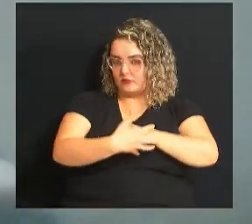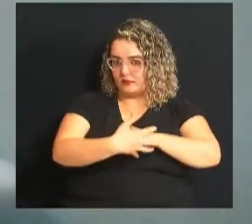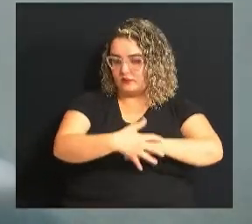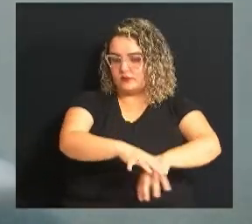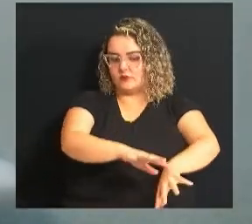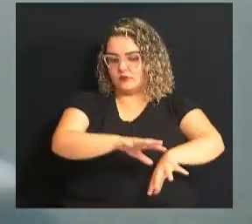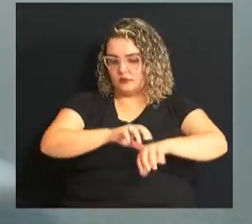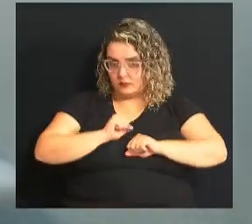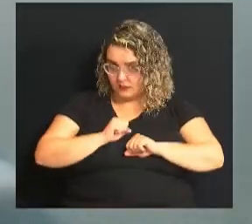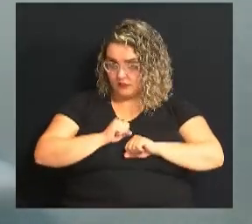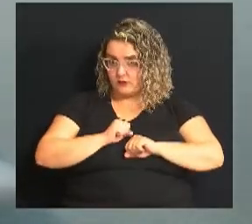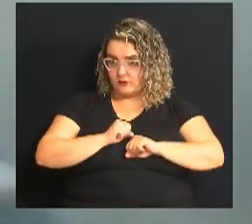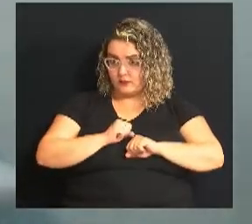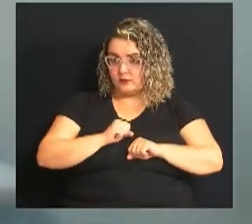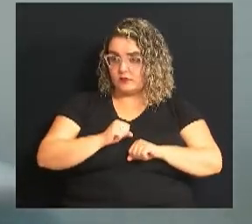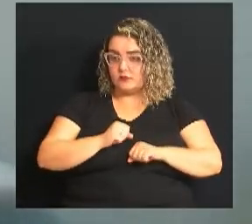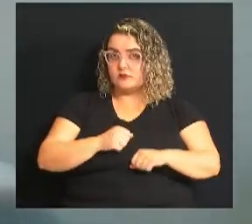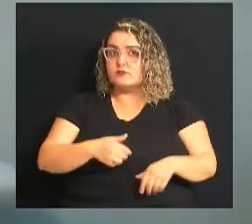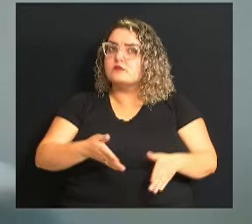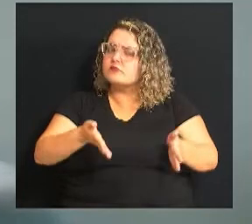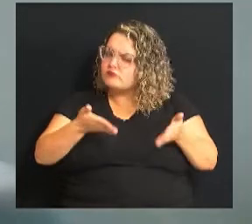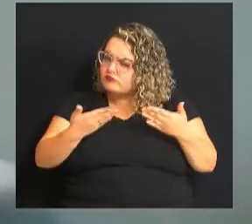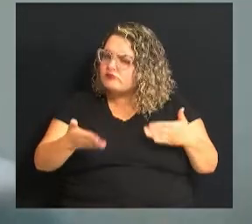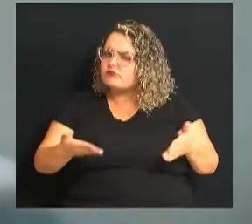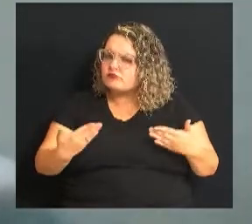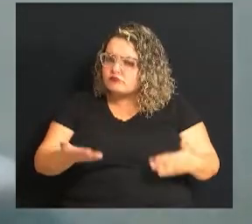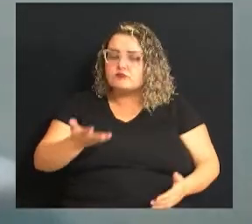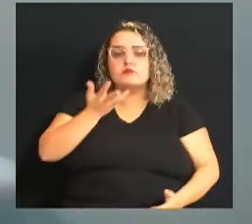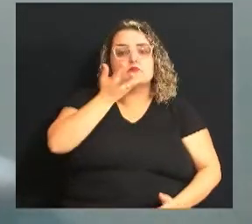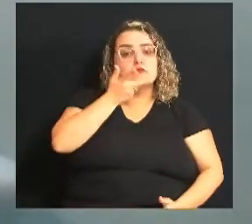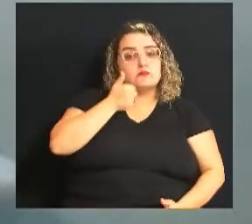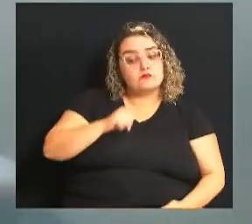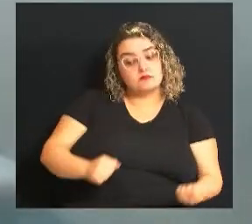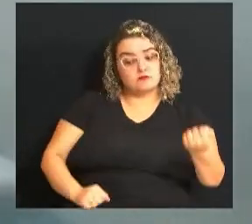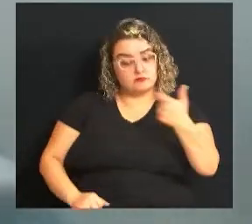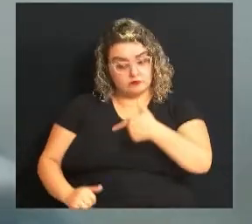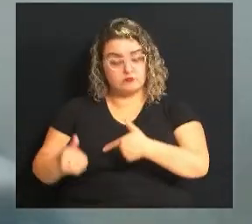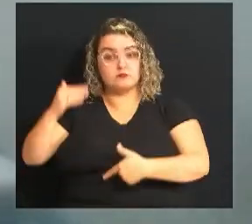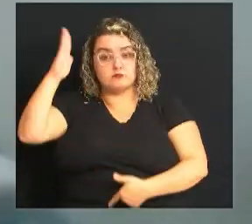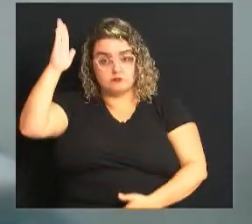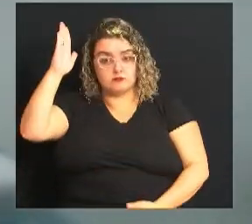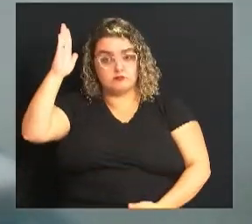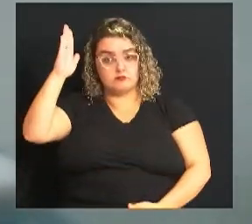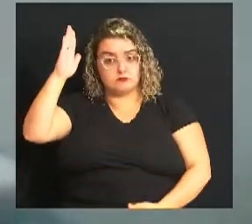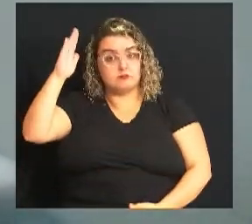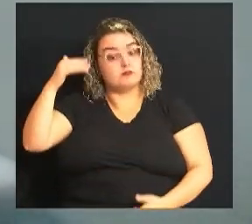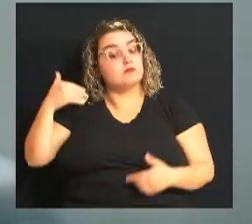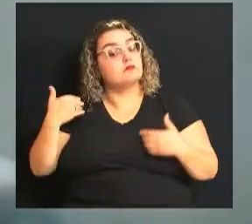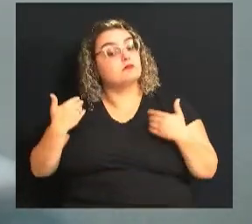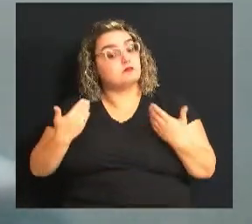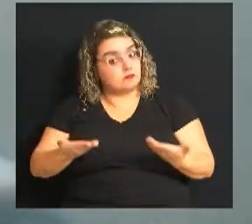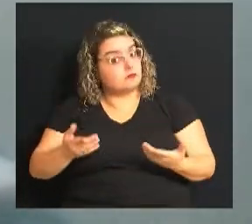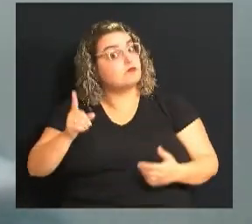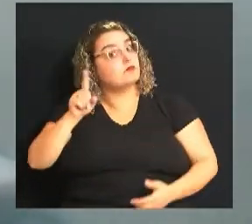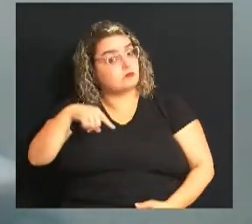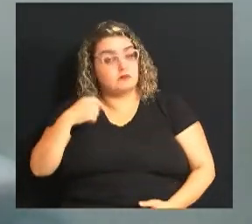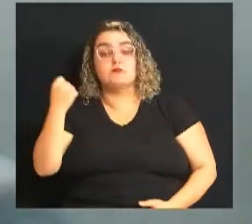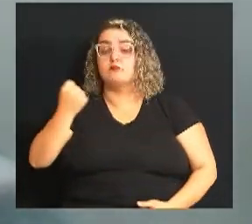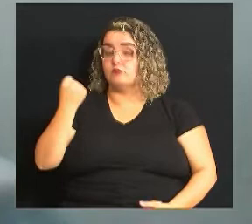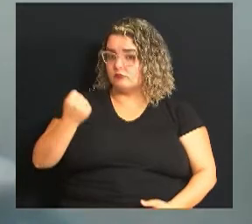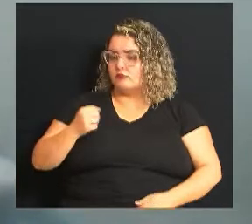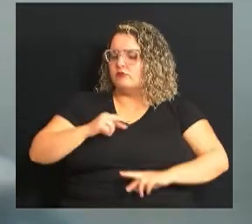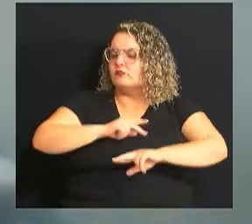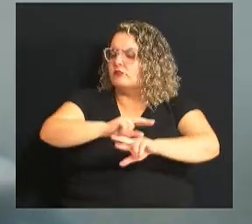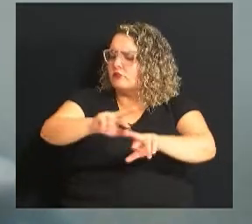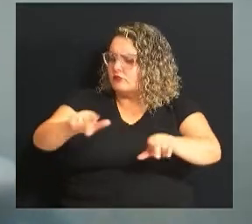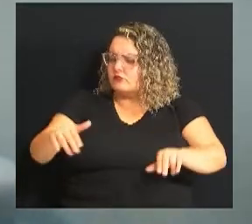muito mais tranquila nas crianças que no adulto, ela é grave. Nós já tivemos muitas